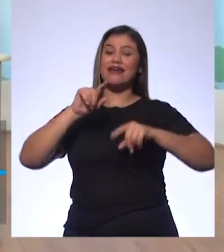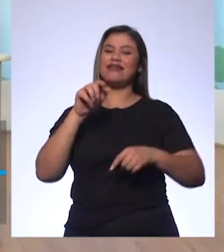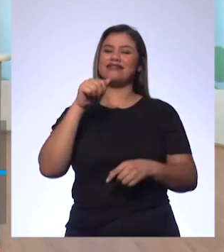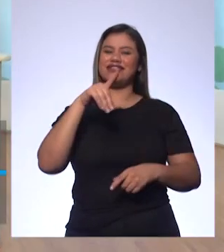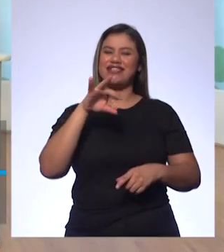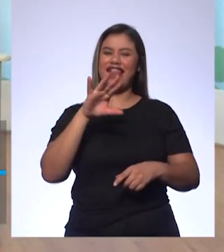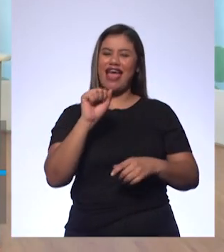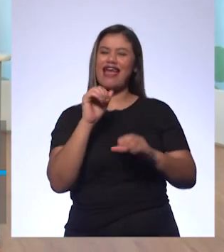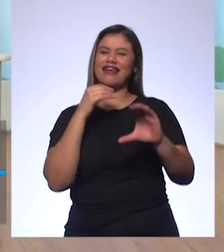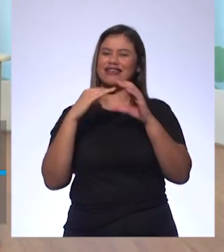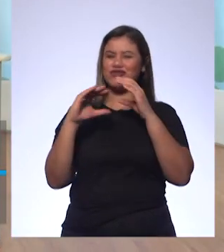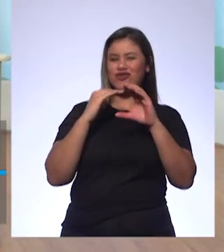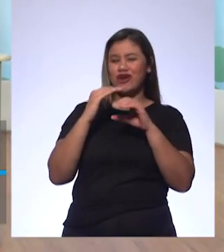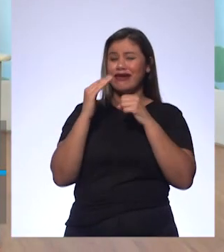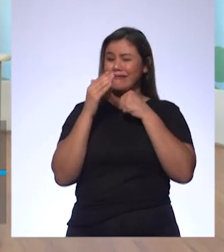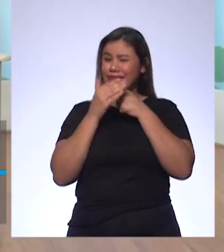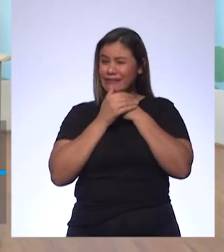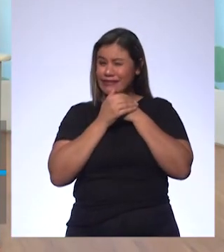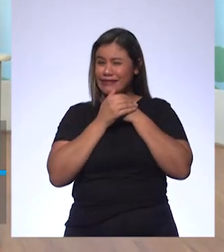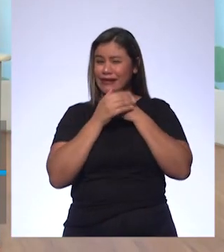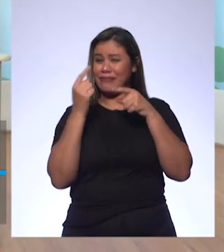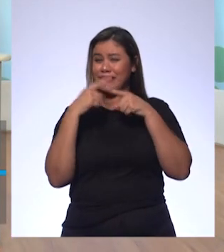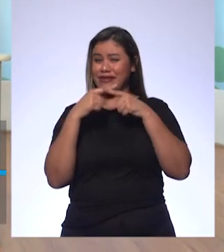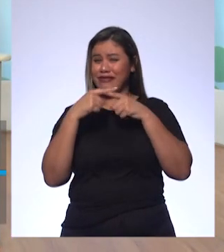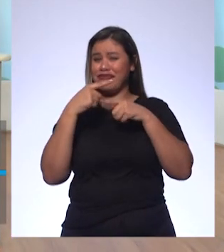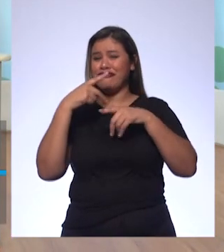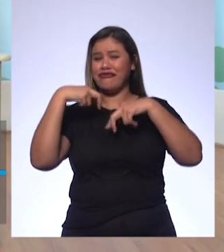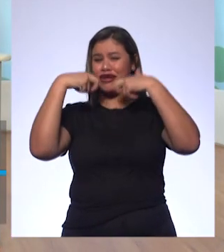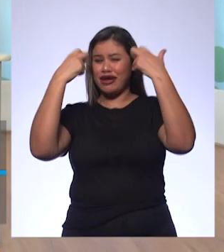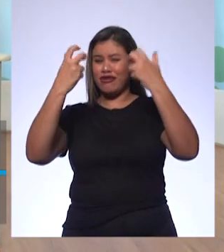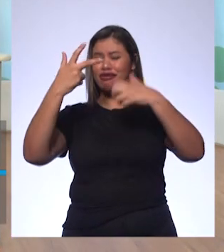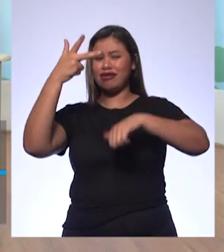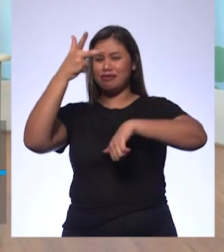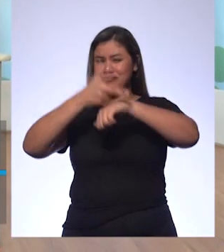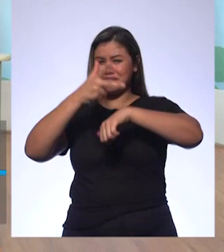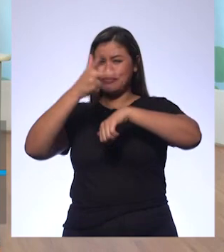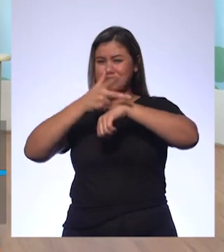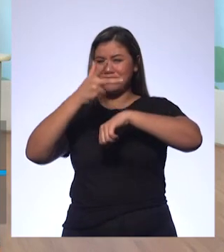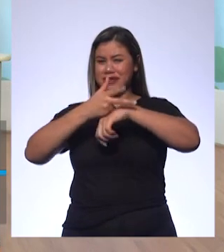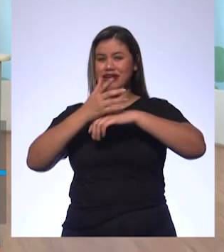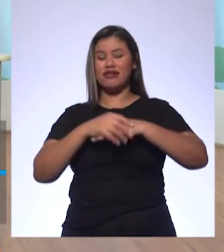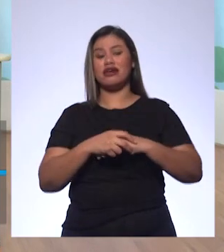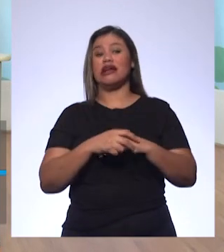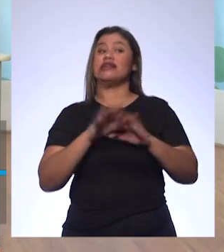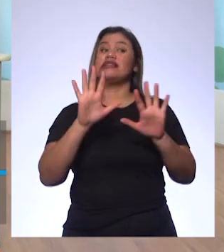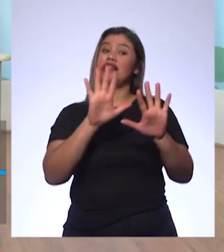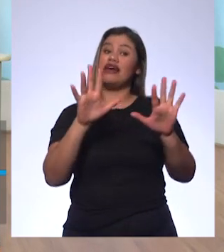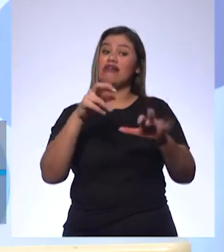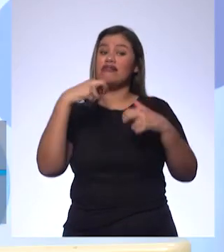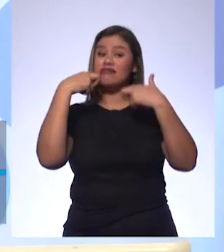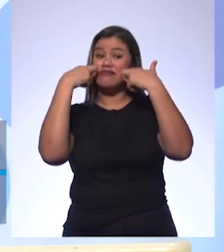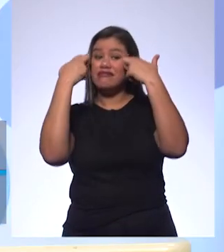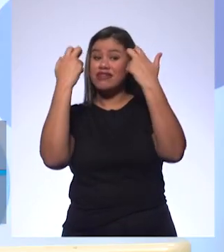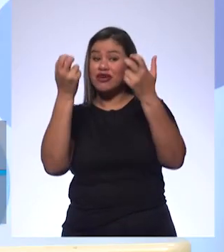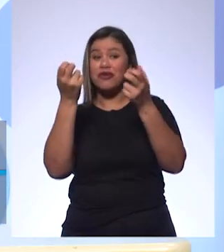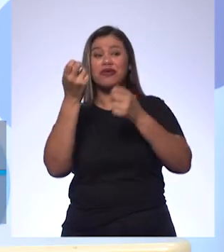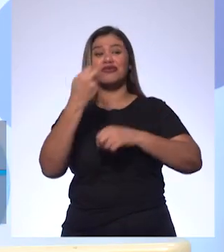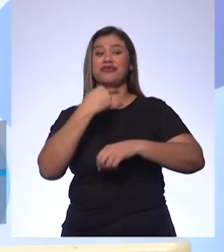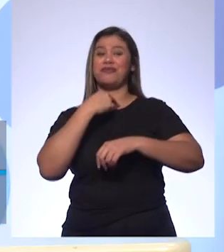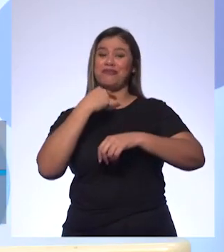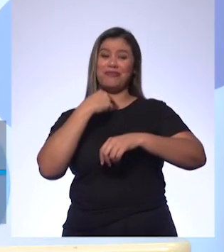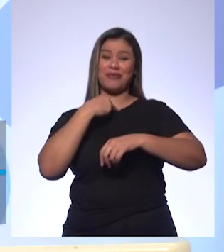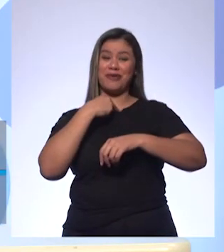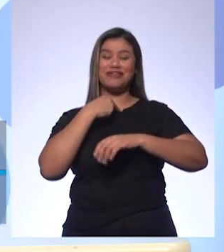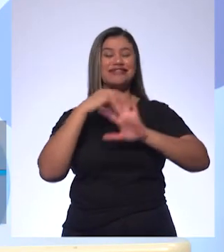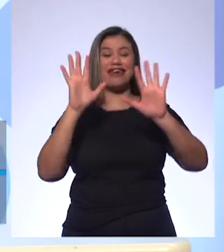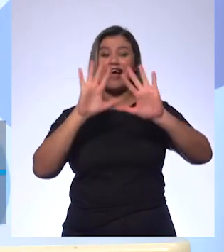off, porque ela tem vergonha das câmeras. Eu identifiquei a música agora, tá? Na verdade, não é vergonha, que a gravadora me proíbe de cantar a